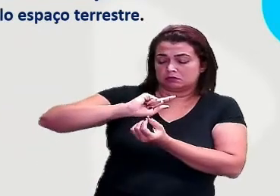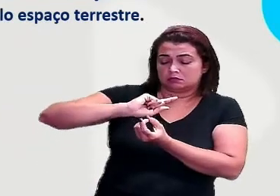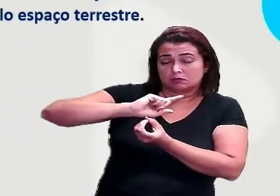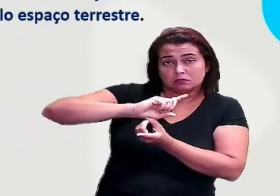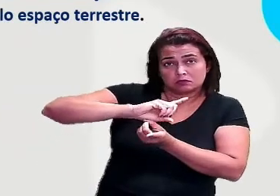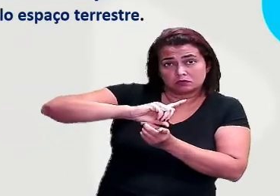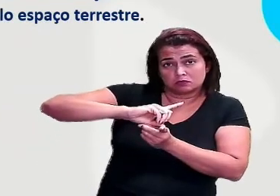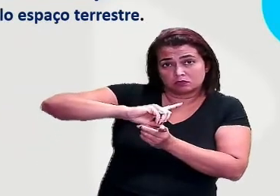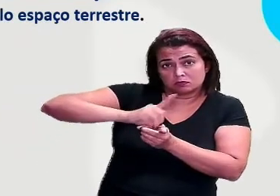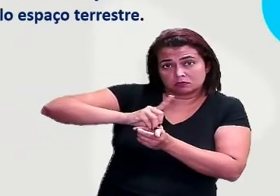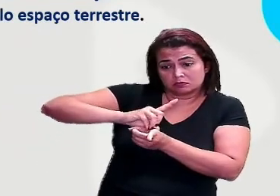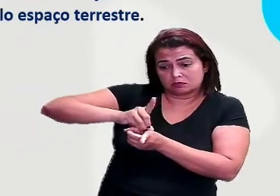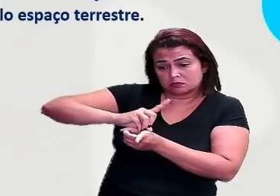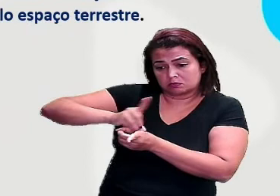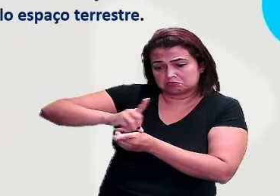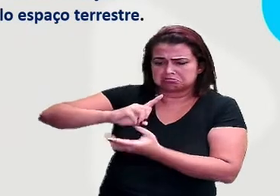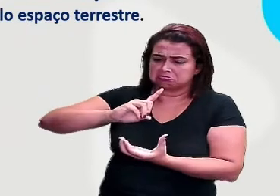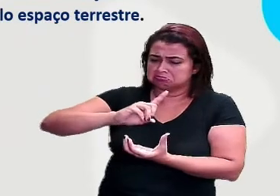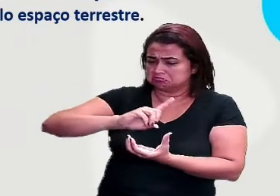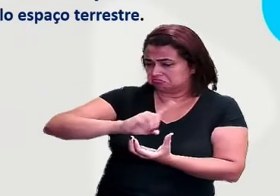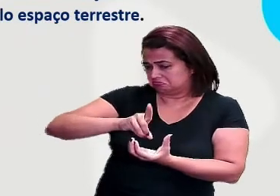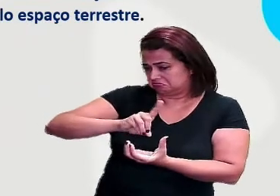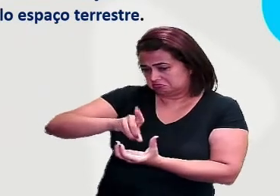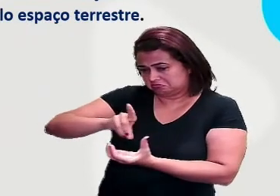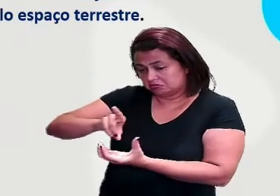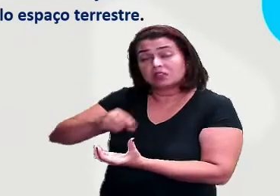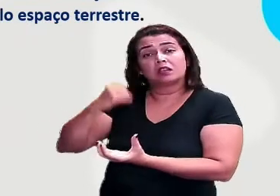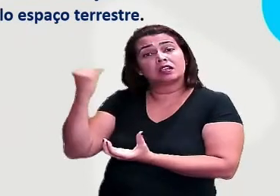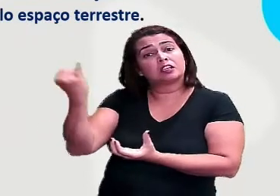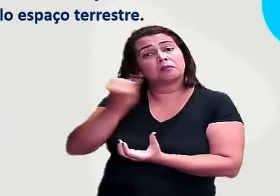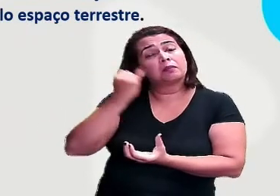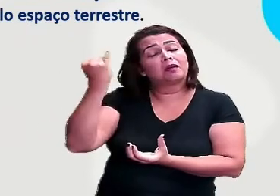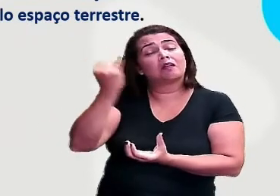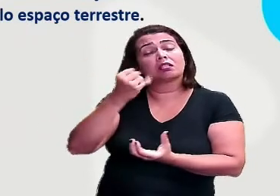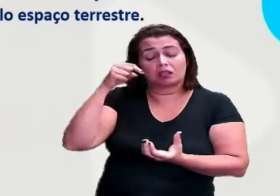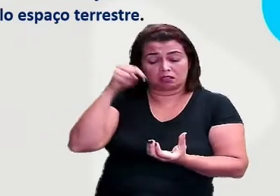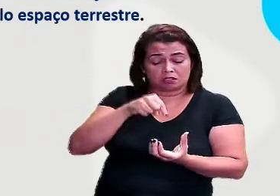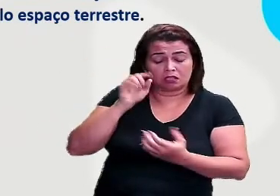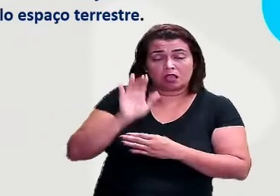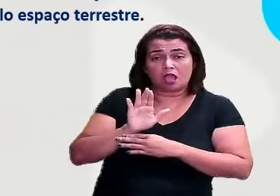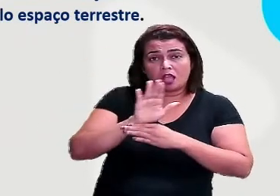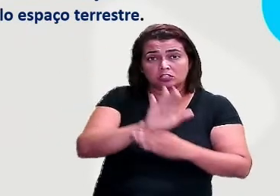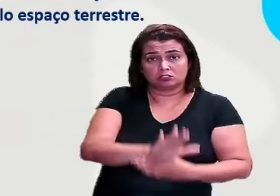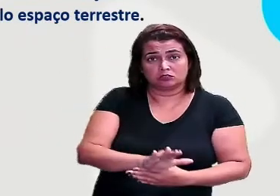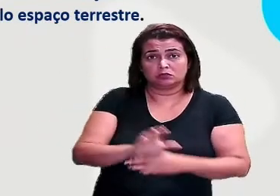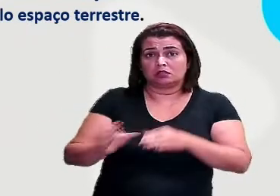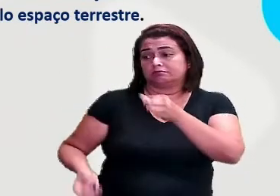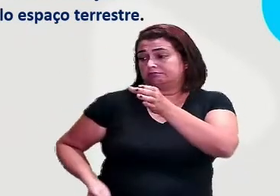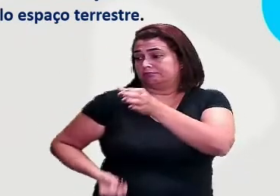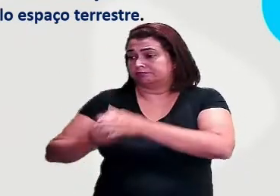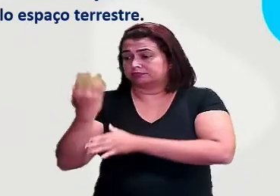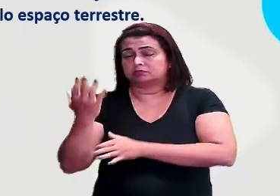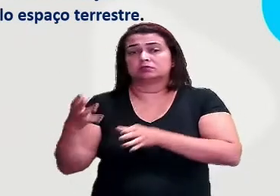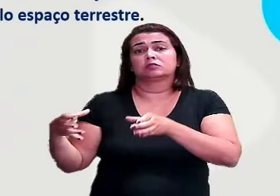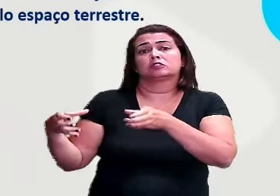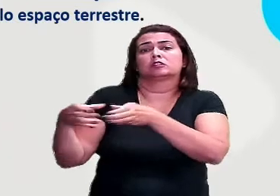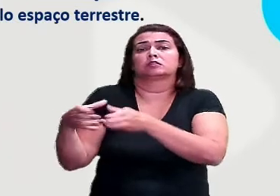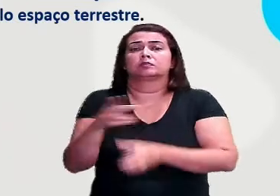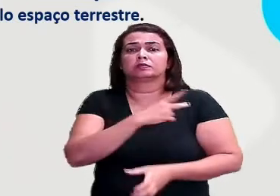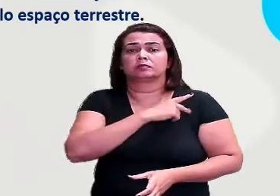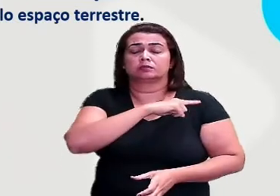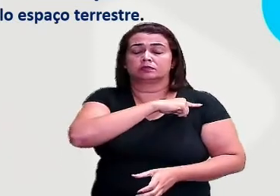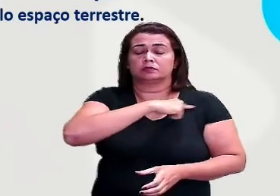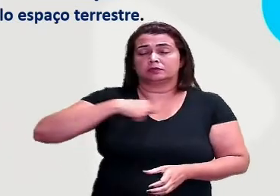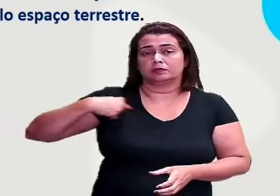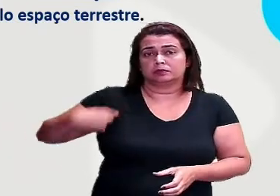e um importante instrumento de orientação criado pelos chineses para facilitar a localização e a